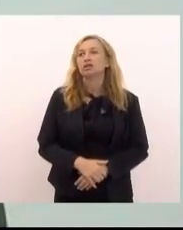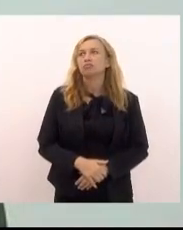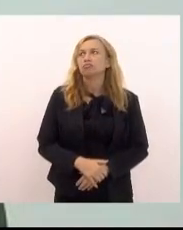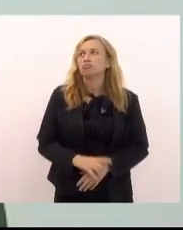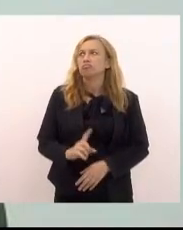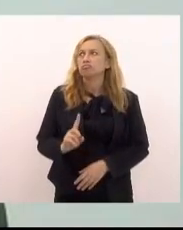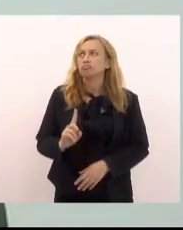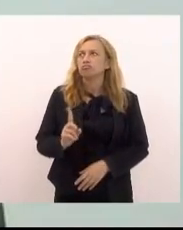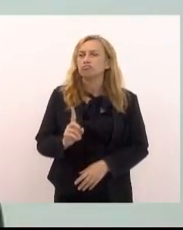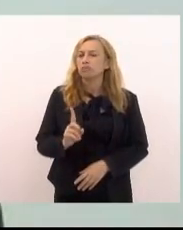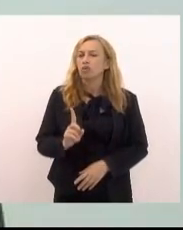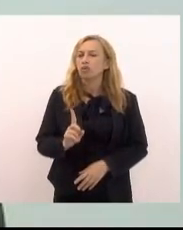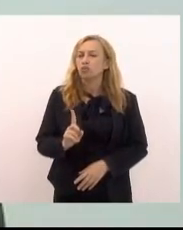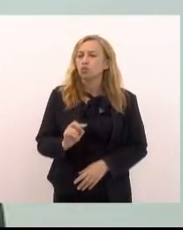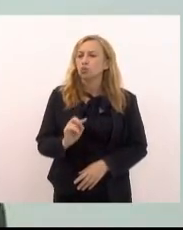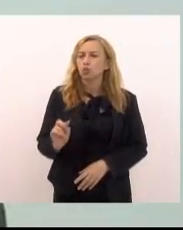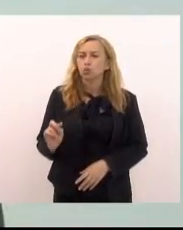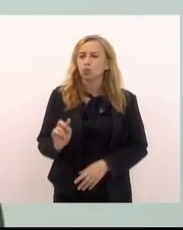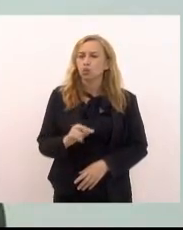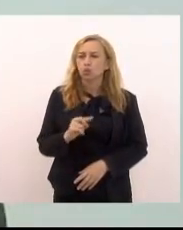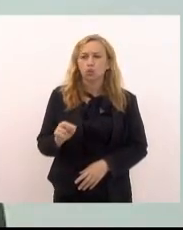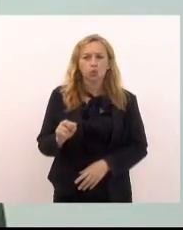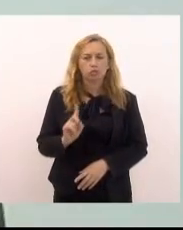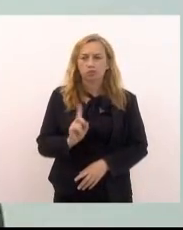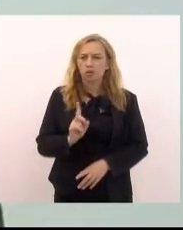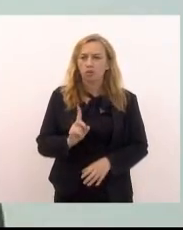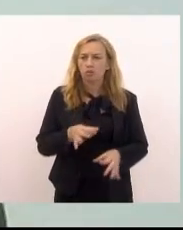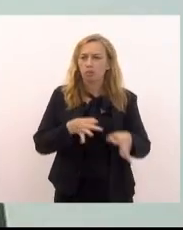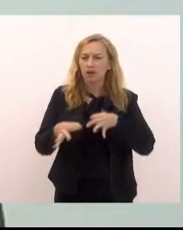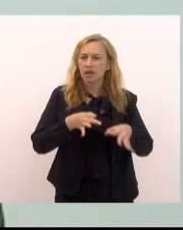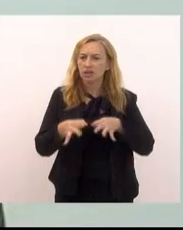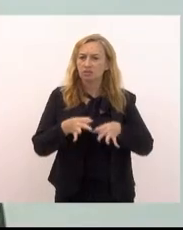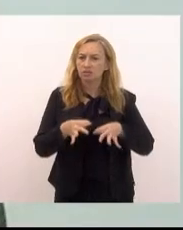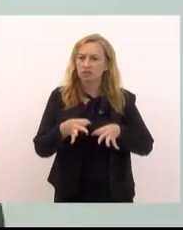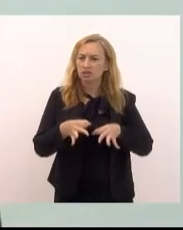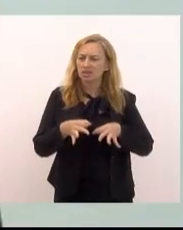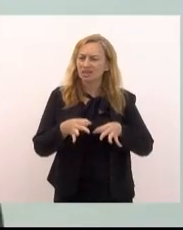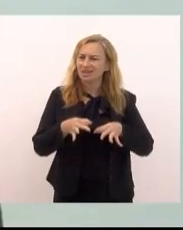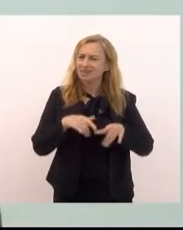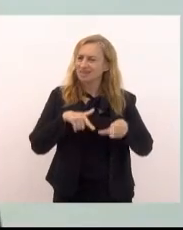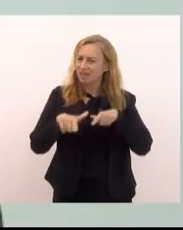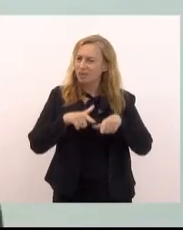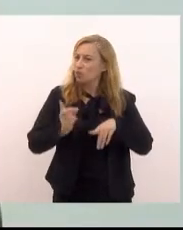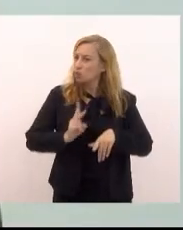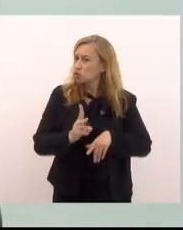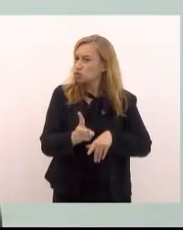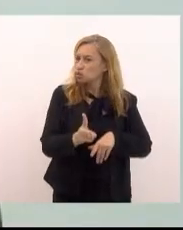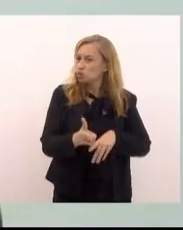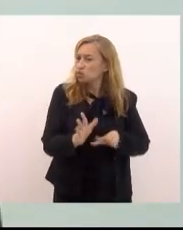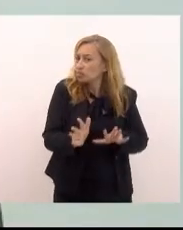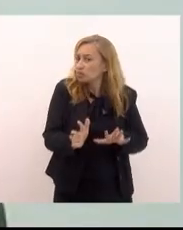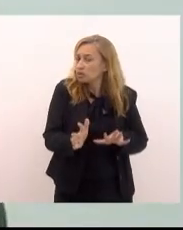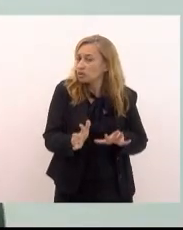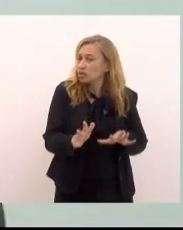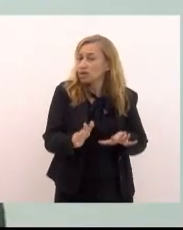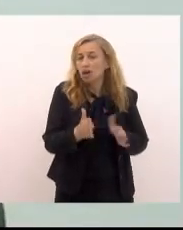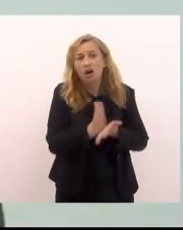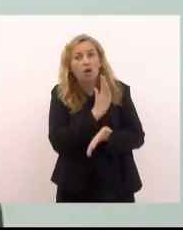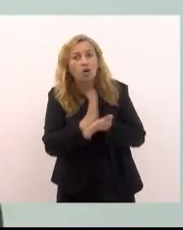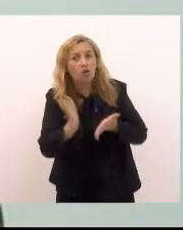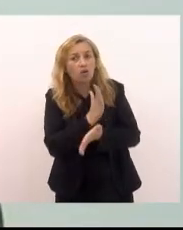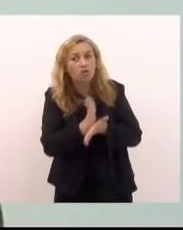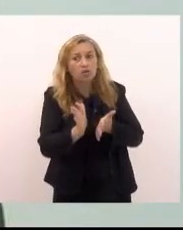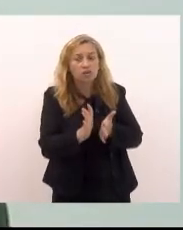foram extintas. As progressões dos planos de carreiras continuam de pé. Algumas poucas carreiras percebem